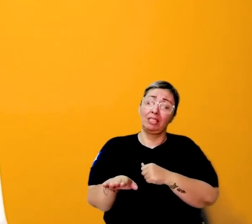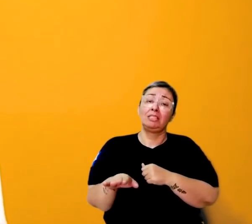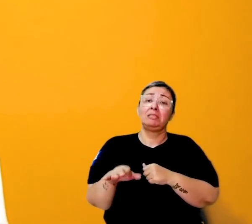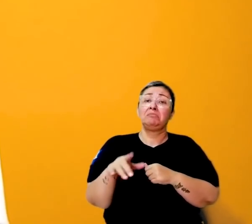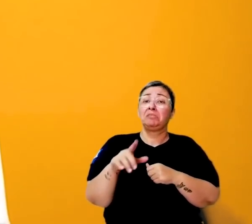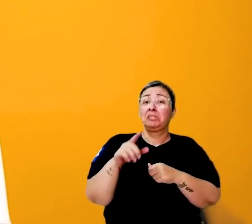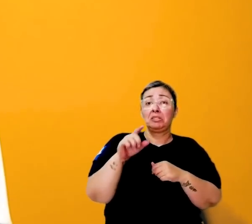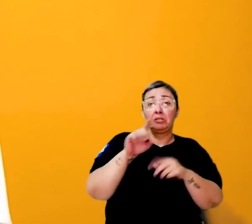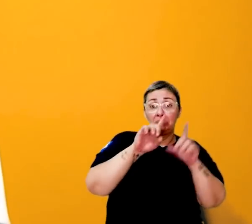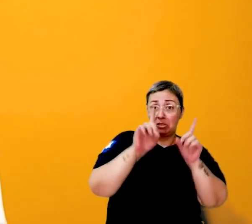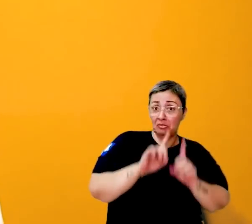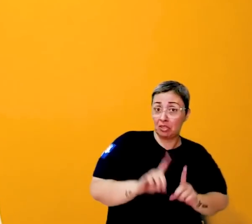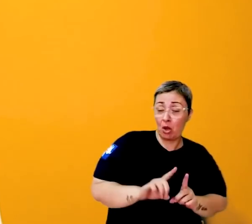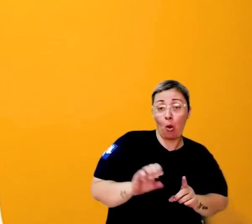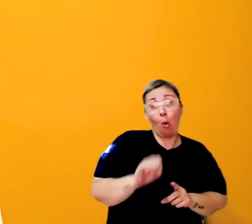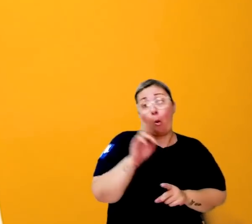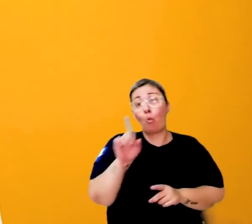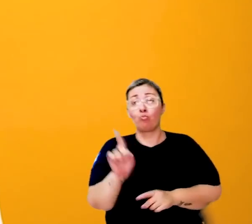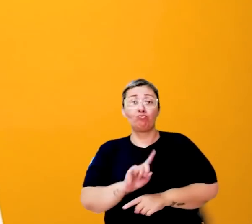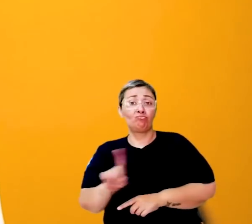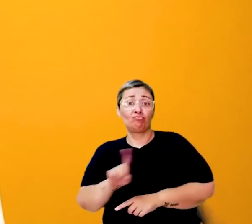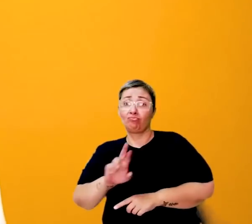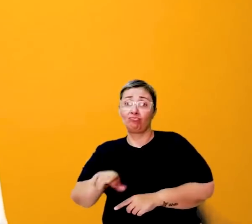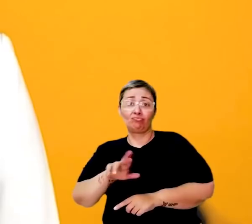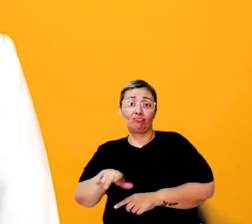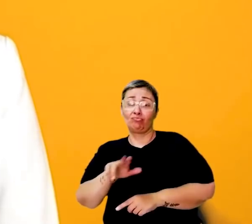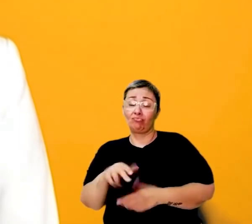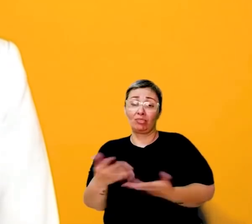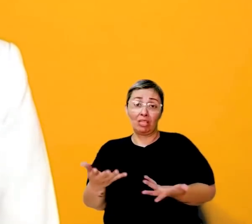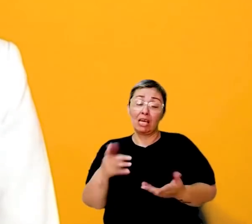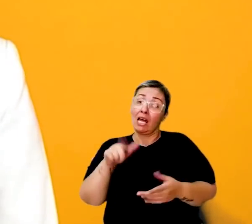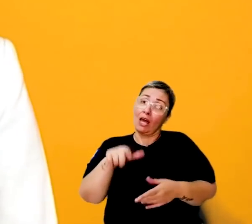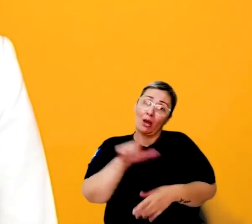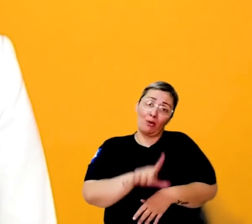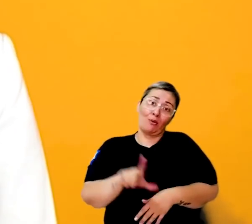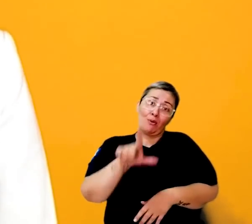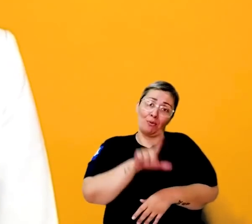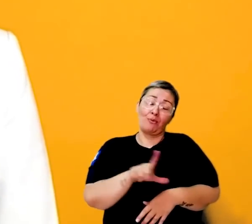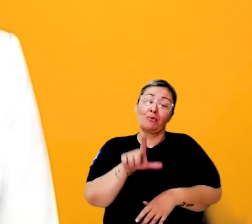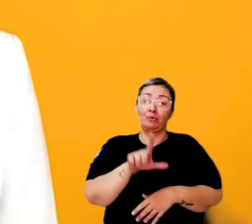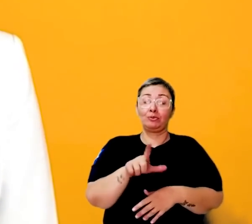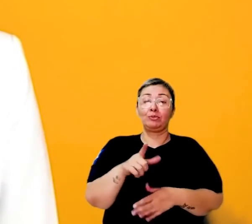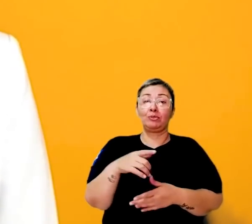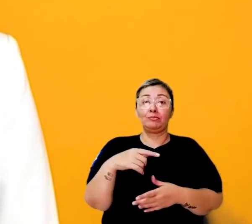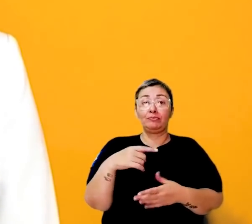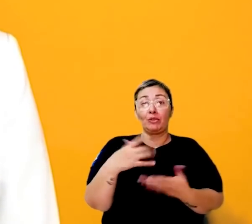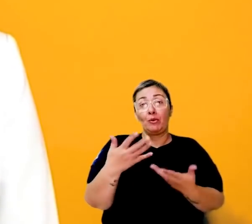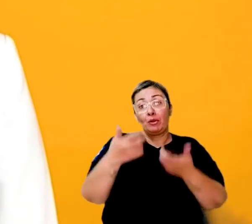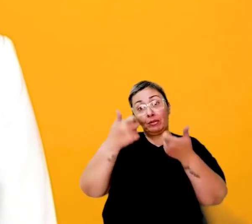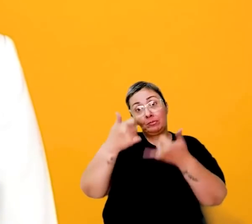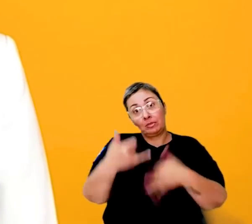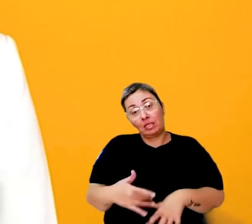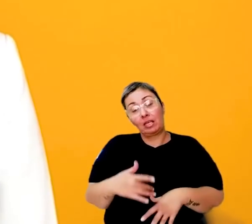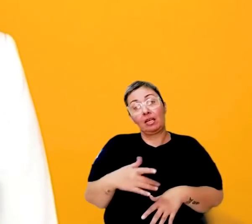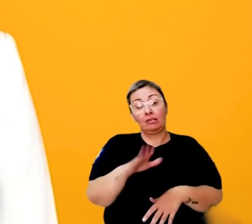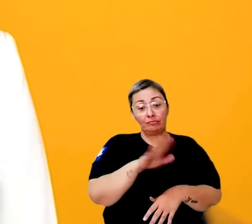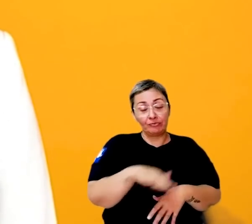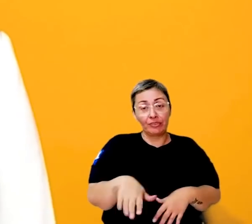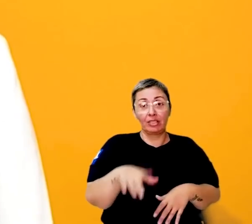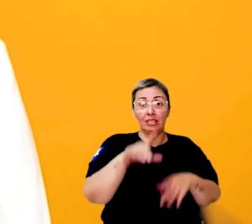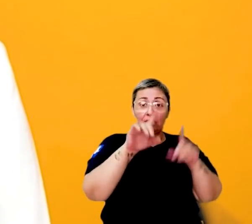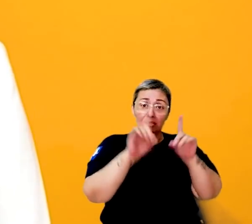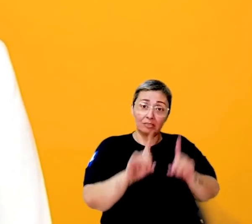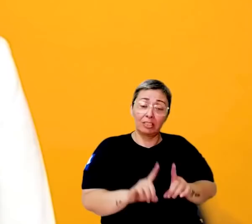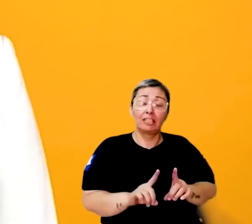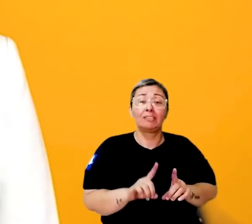seja ela com ou sem deficiência. É claro que nós quando falamos da criança com deficiência,